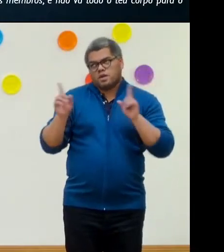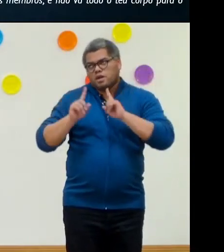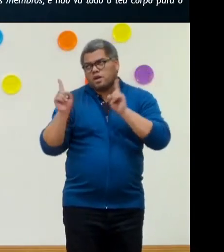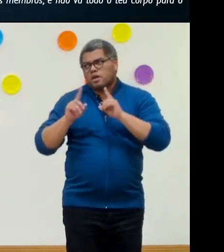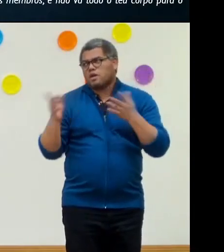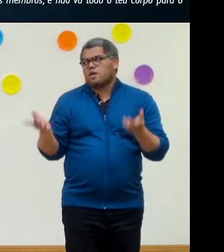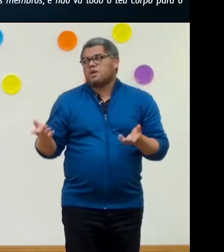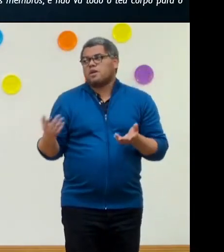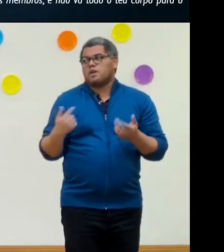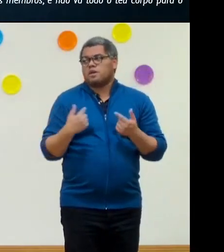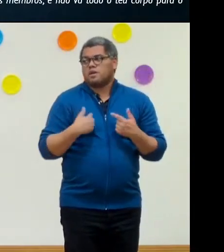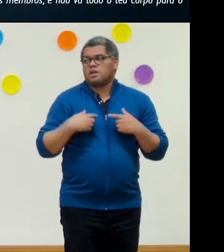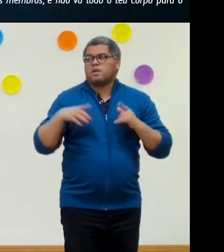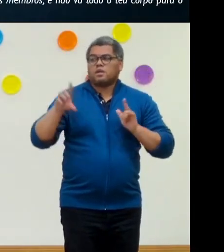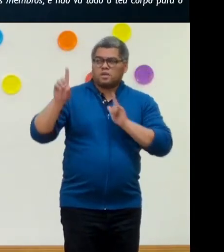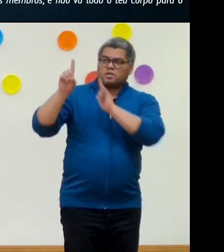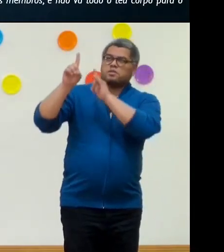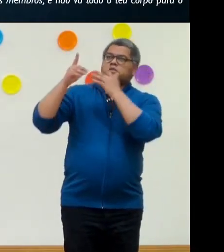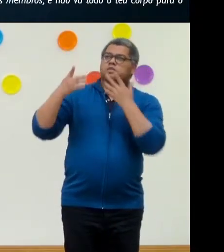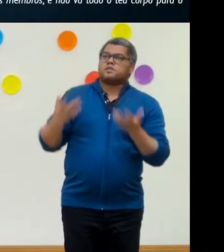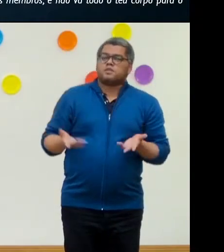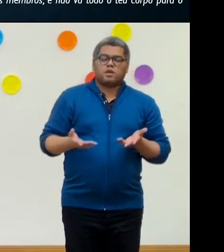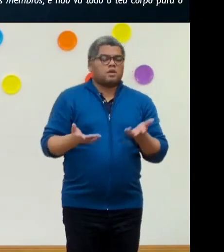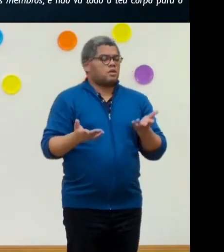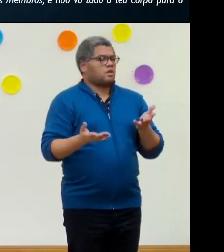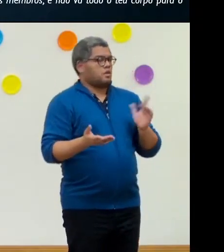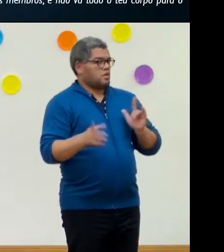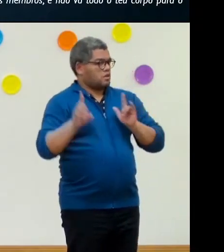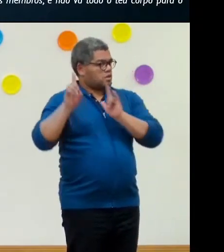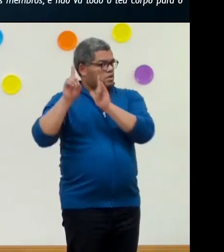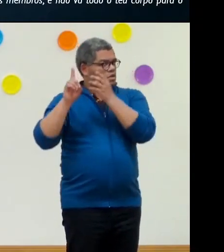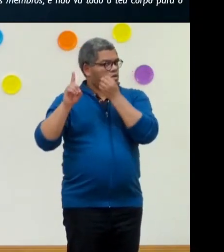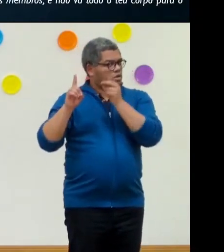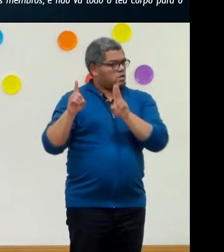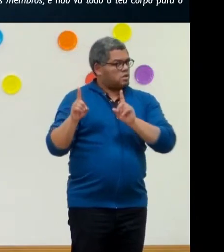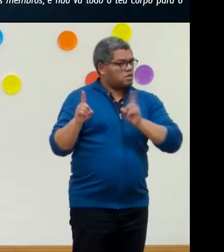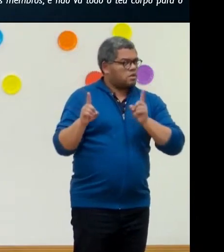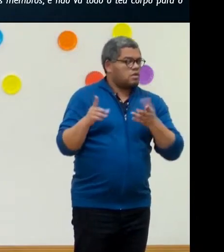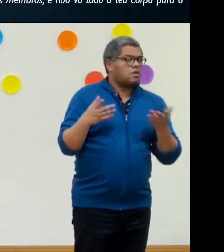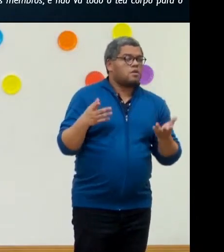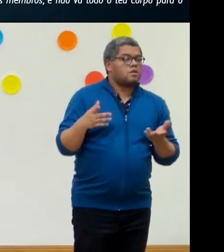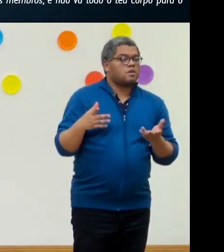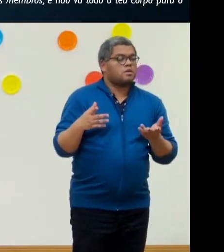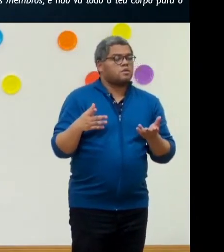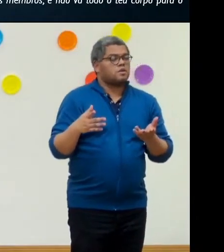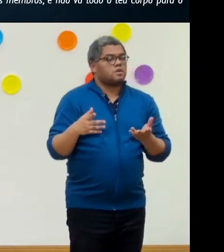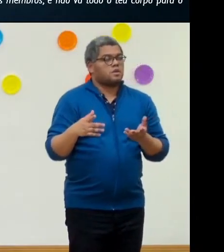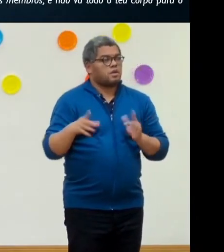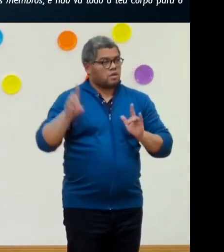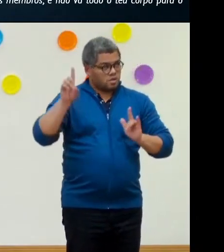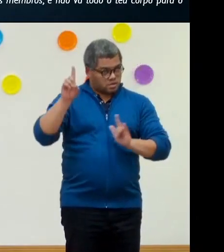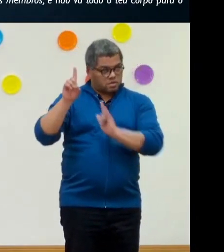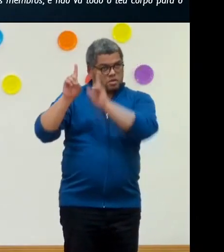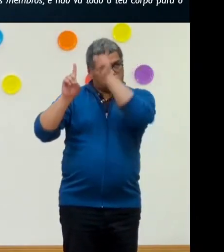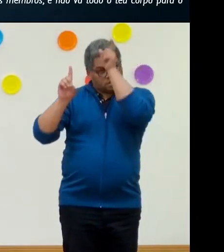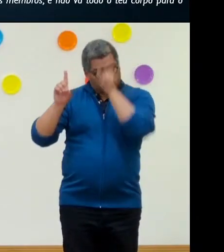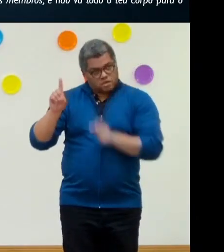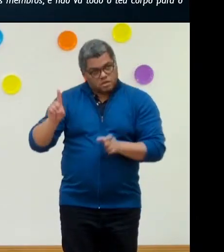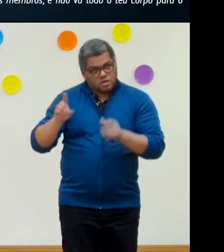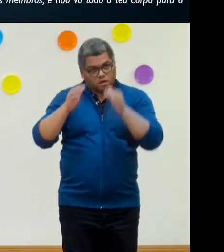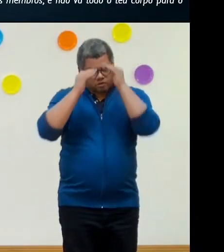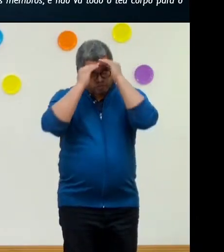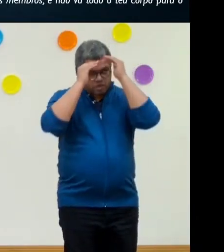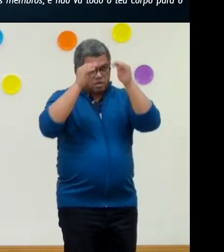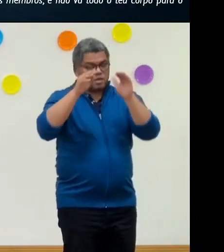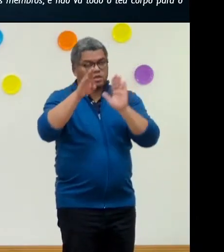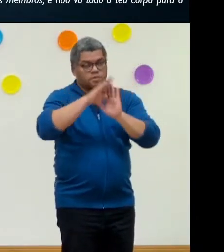Eu te amo, ama ou não ama? Porque aquele que me ama obedece os meus mandamentos. Exercício aí,